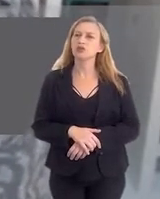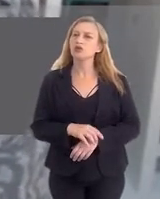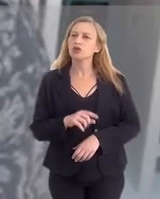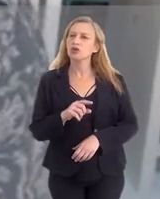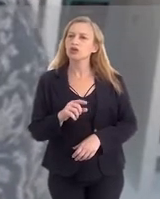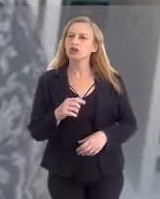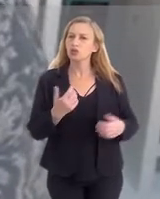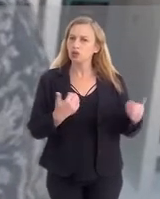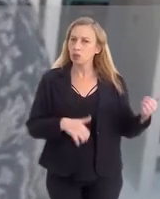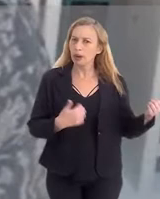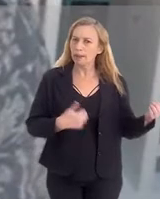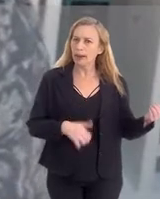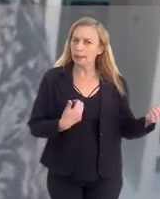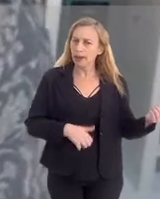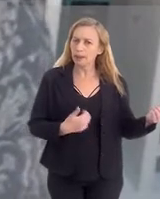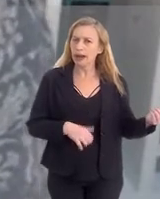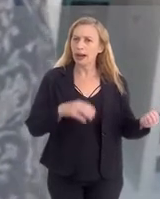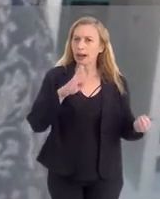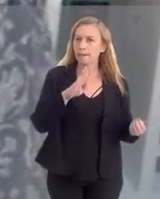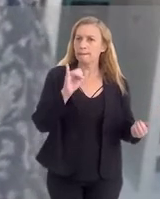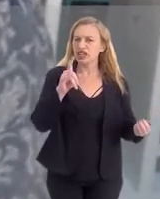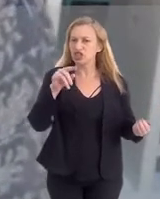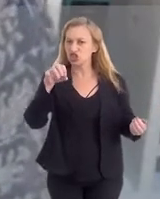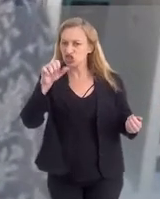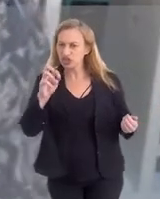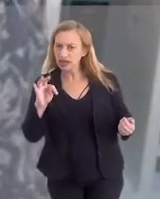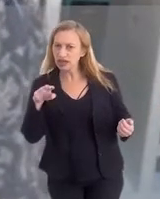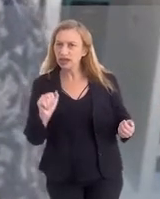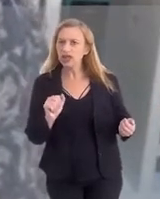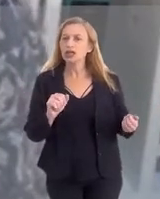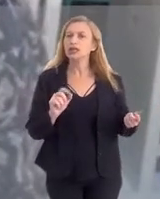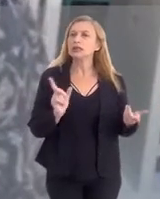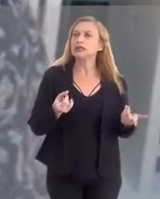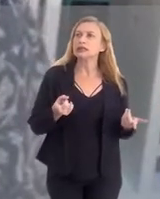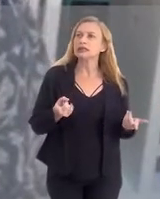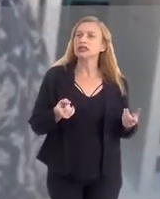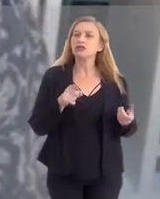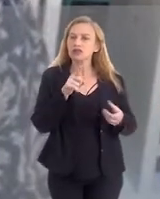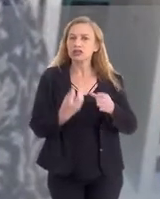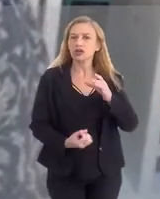numa dupla condição de instrumentista, baixista, na verdade, e